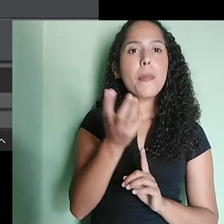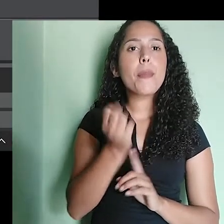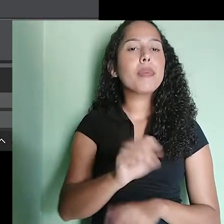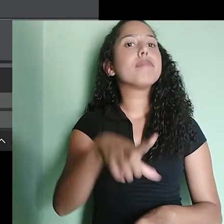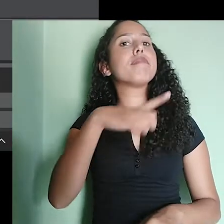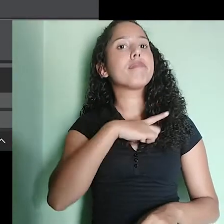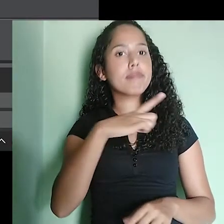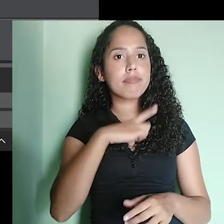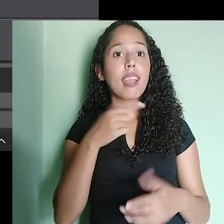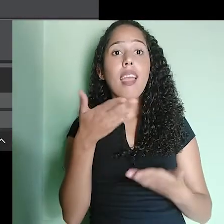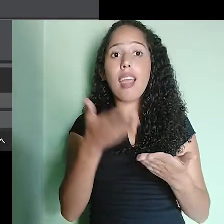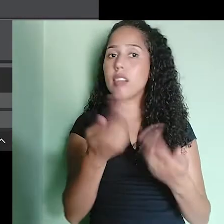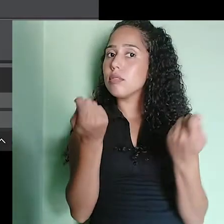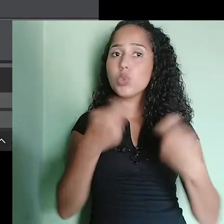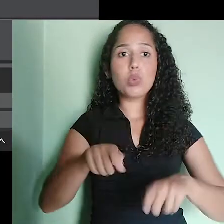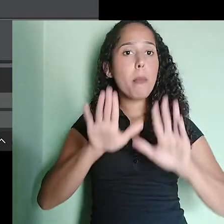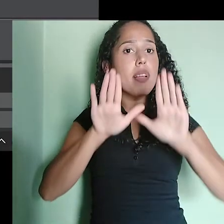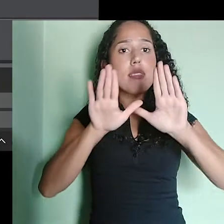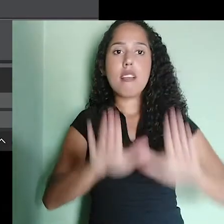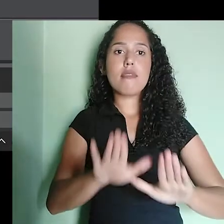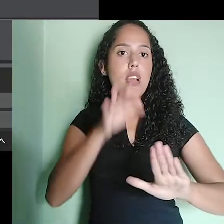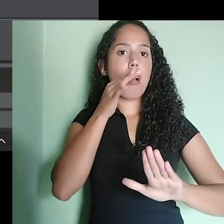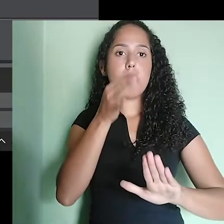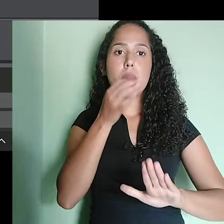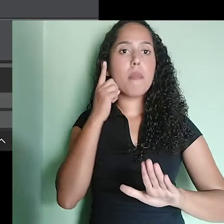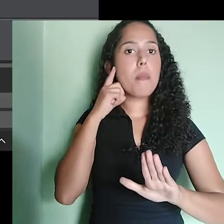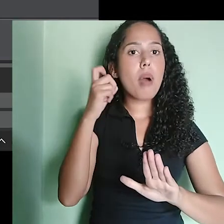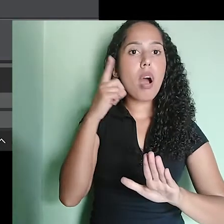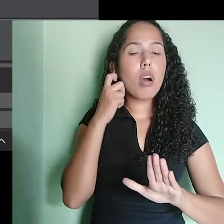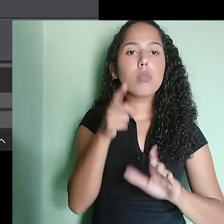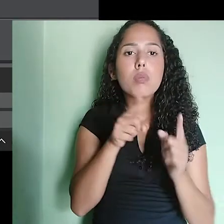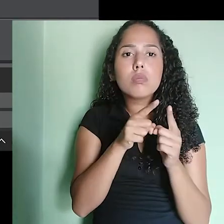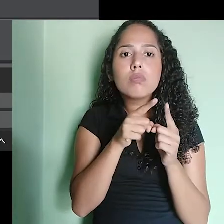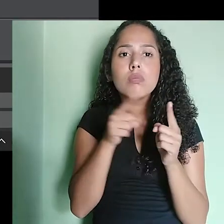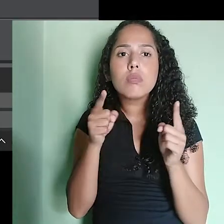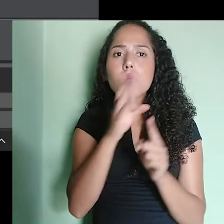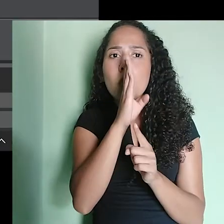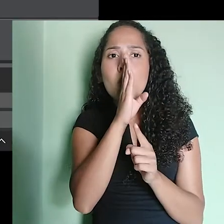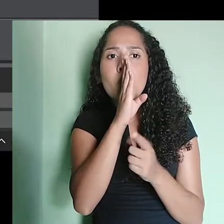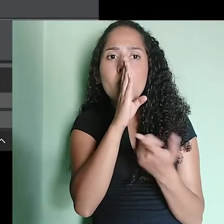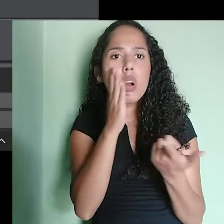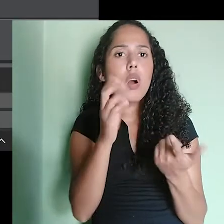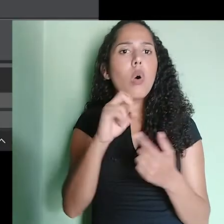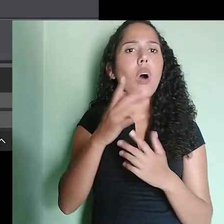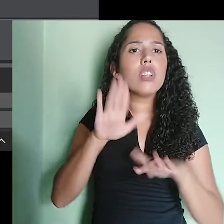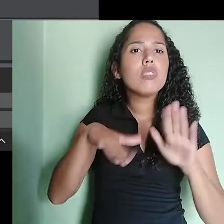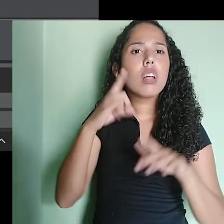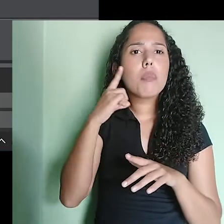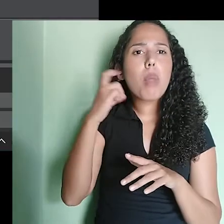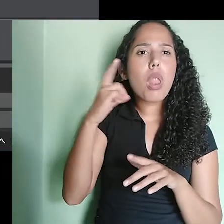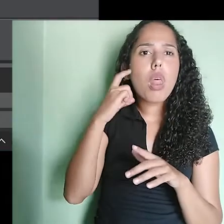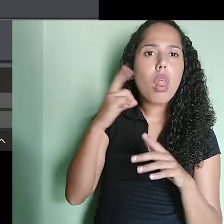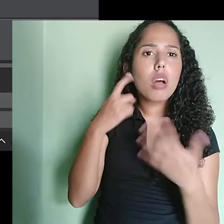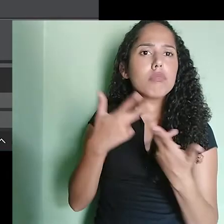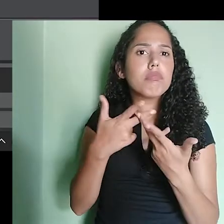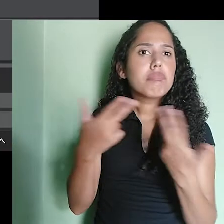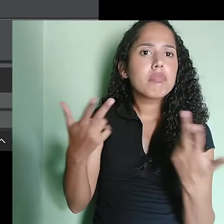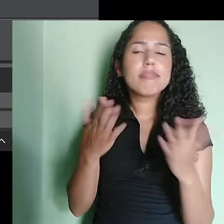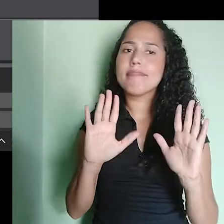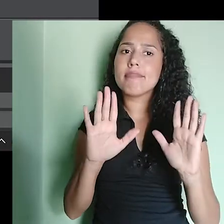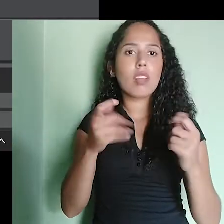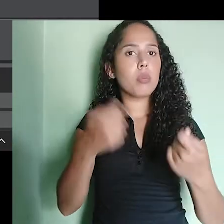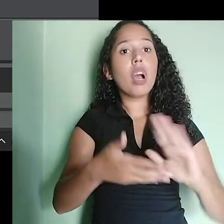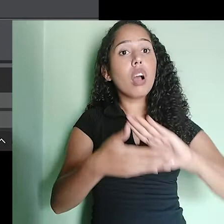áudio, né, não precisa ficar ali, aquele áudio vazio, né? Pode vir um ruído, pode vir um vazamento. Então ali você